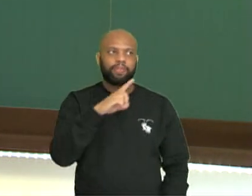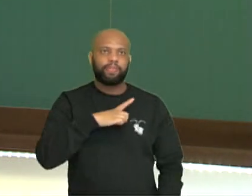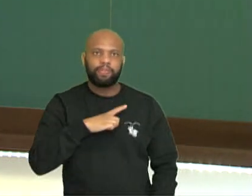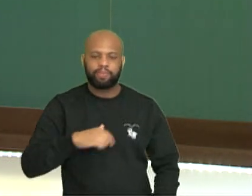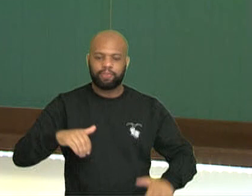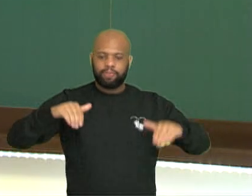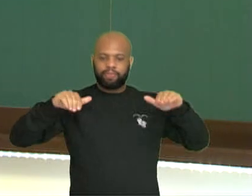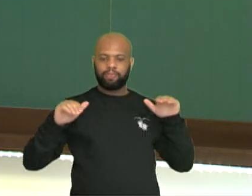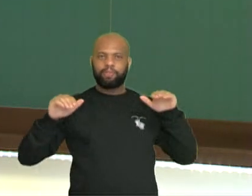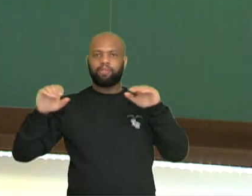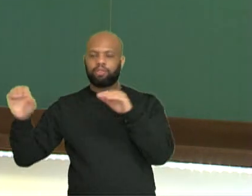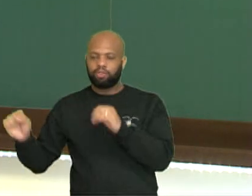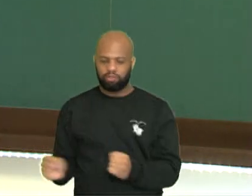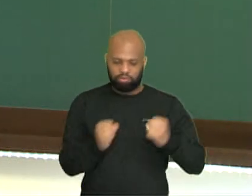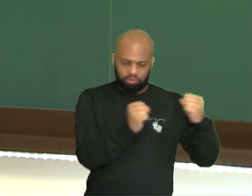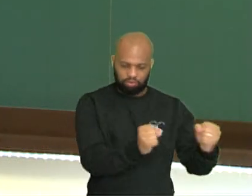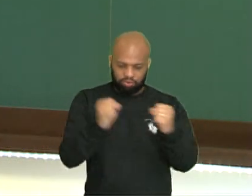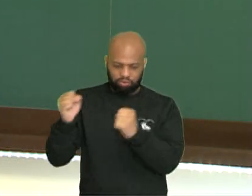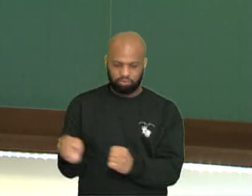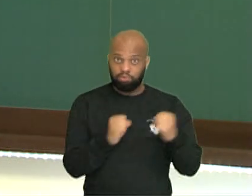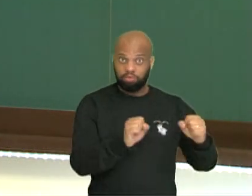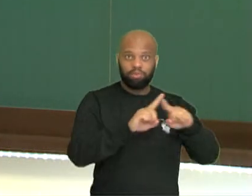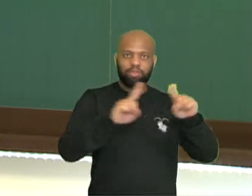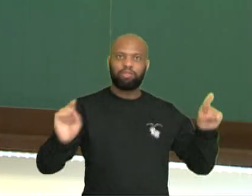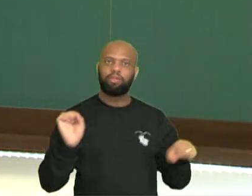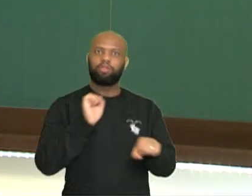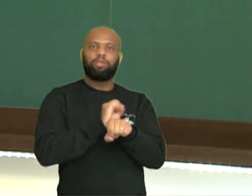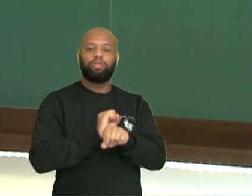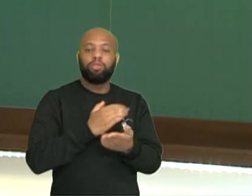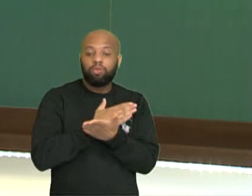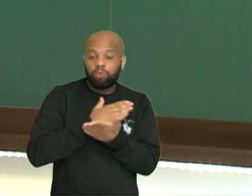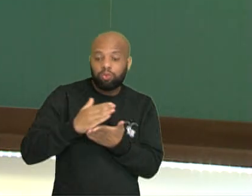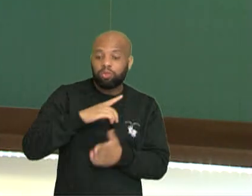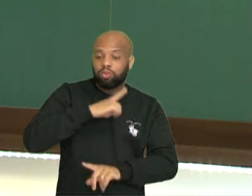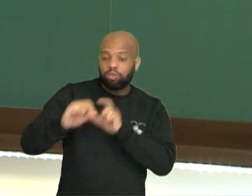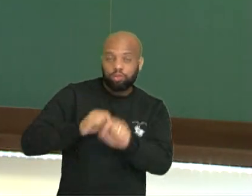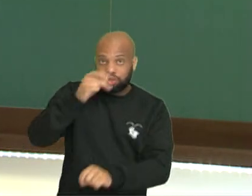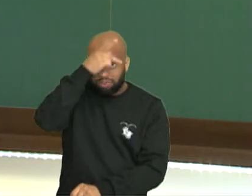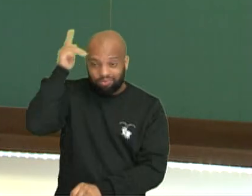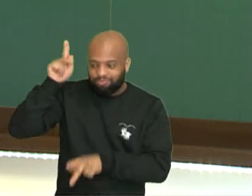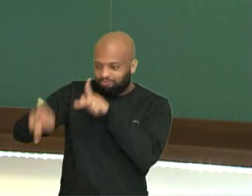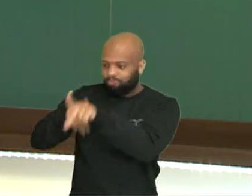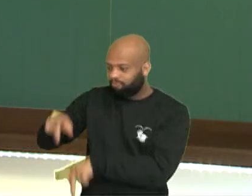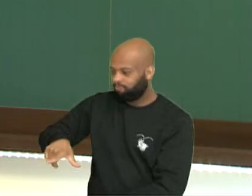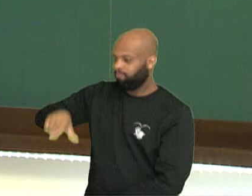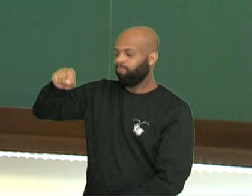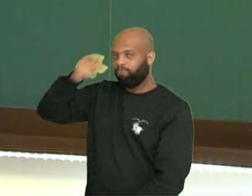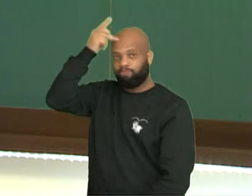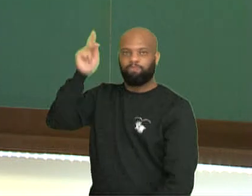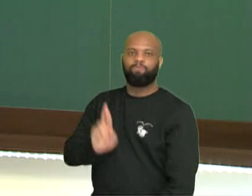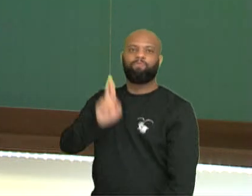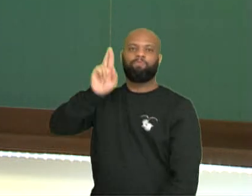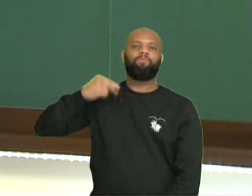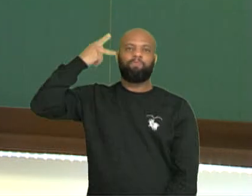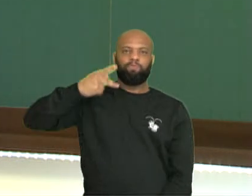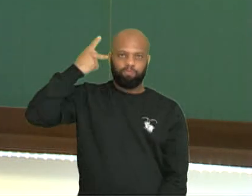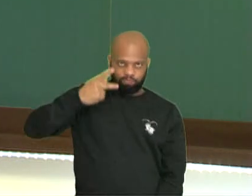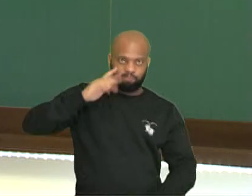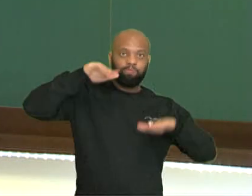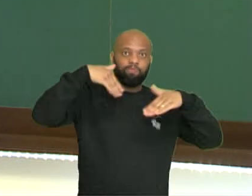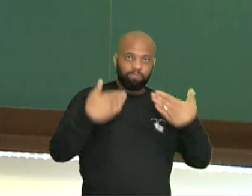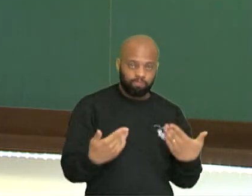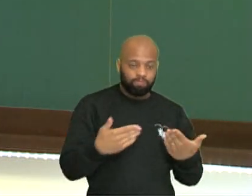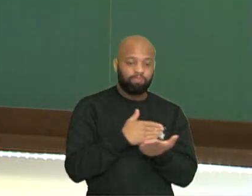pessoas elencadas pela população, a palavra reino começa a entrar em desuso. E aí entra a palavra Estado,